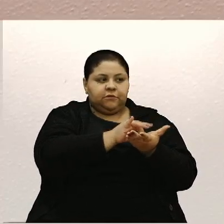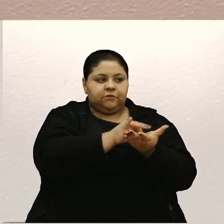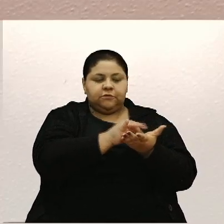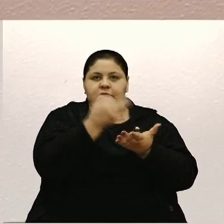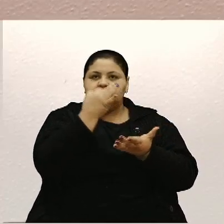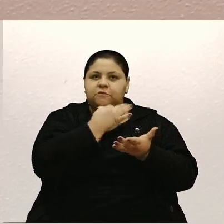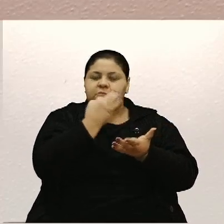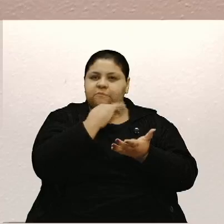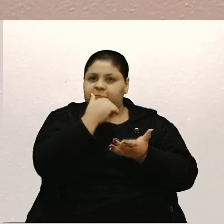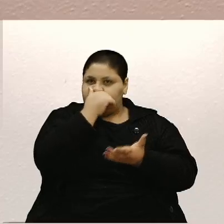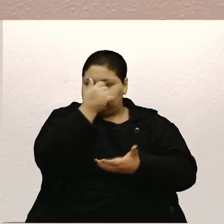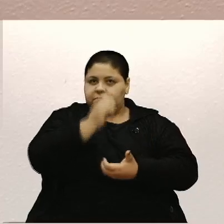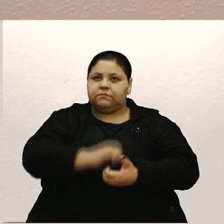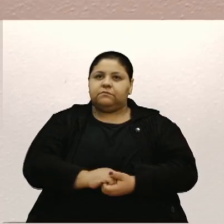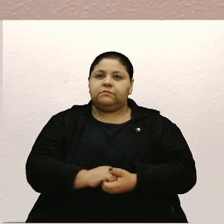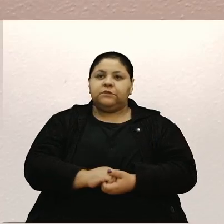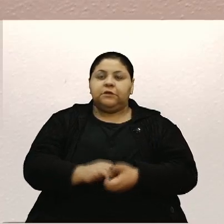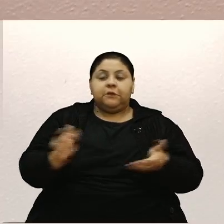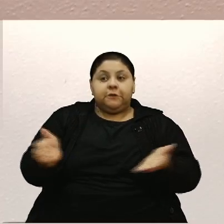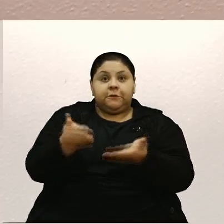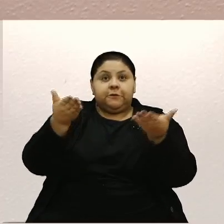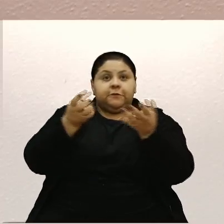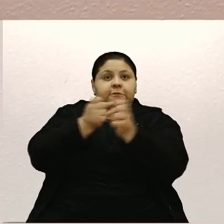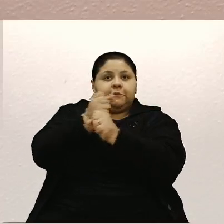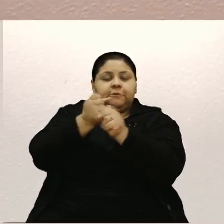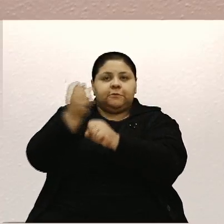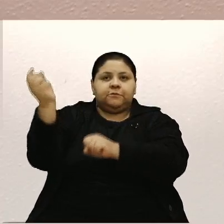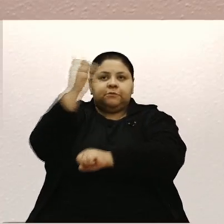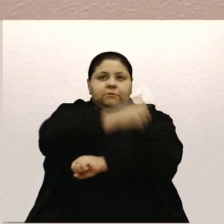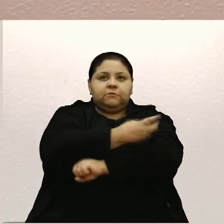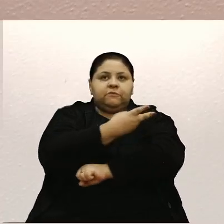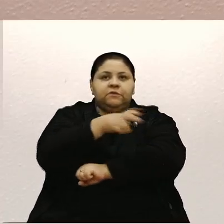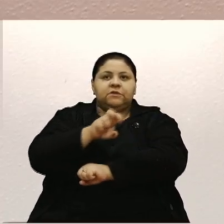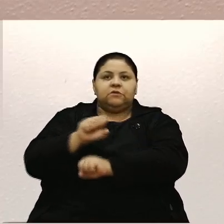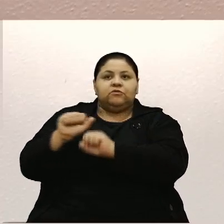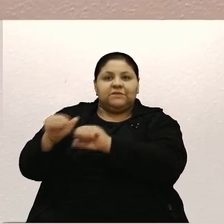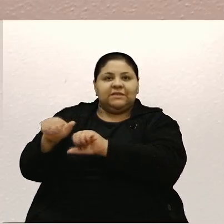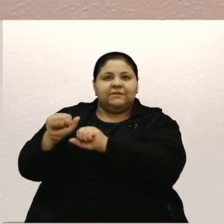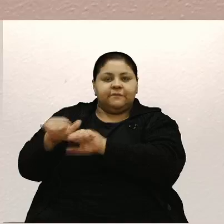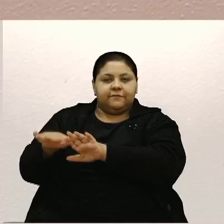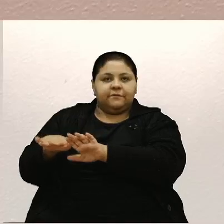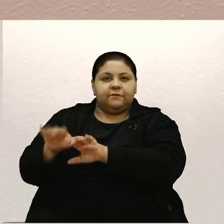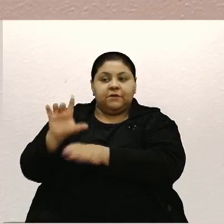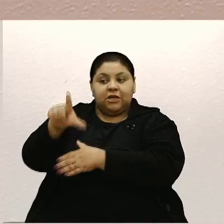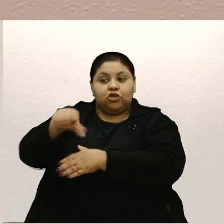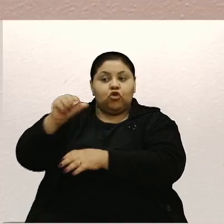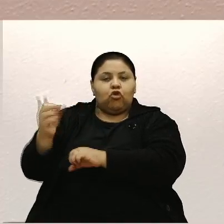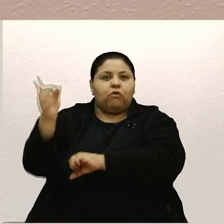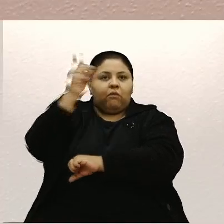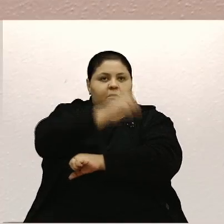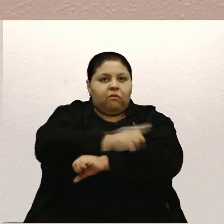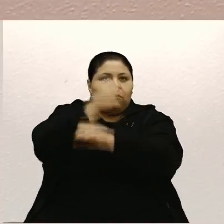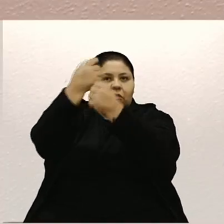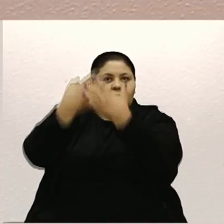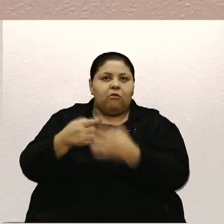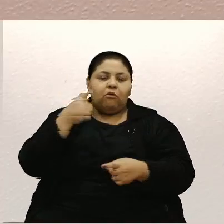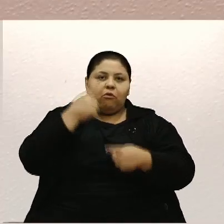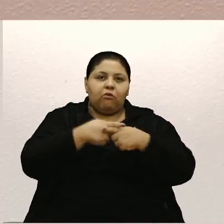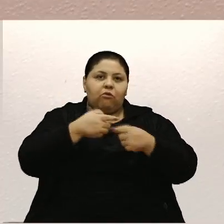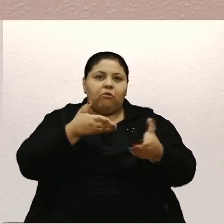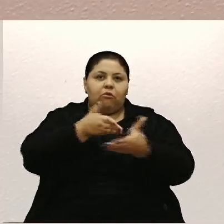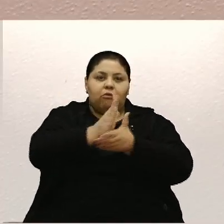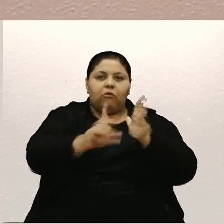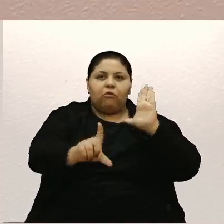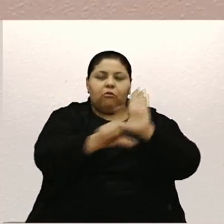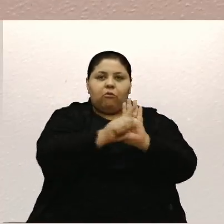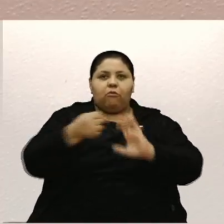do município, a ser comemorado anualmente no dia 25 de setembro. A escolha desta data é justificada pela aprovação da Lei